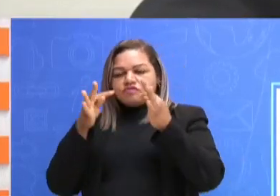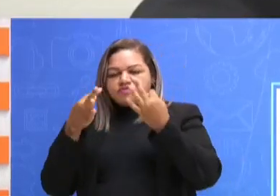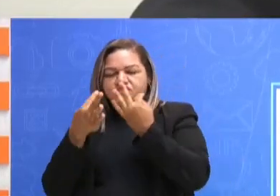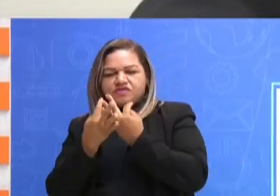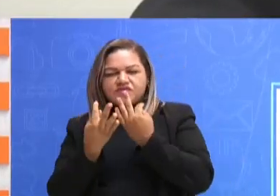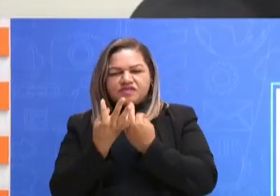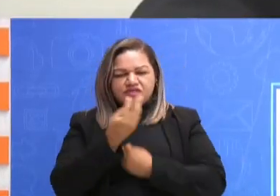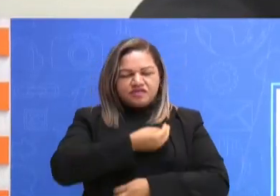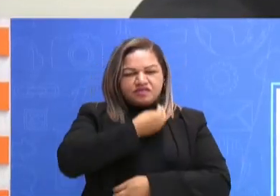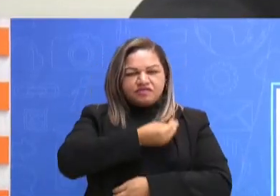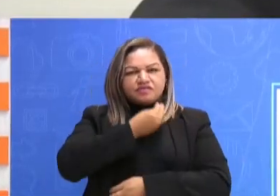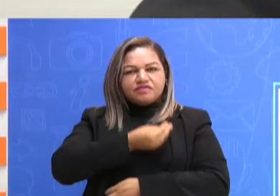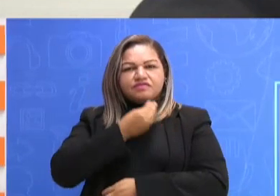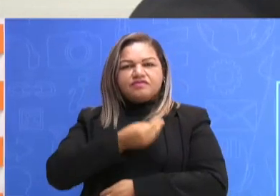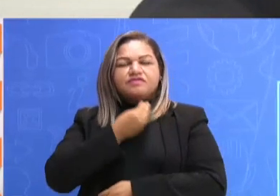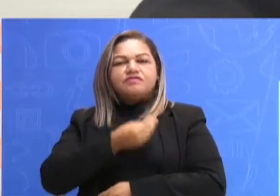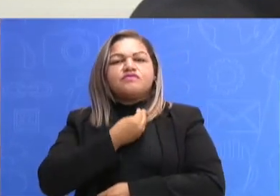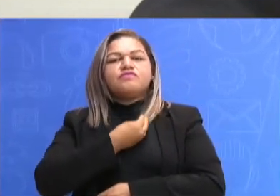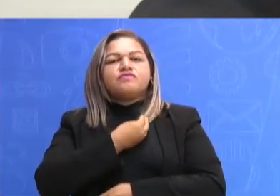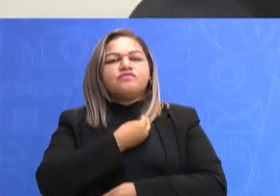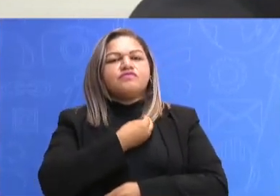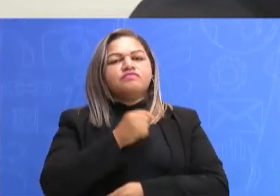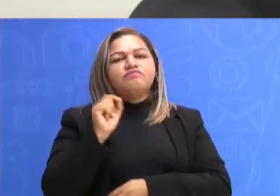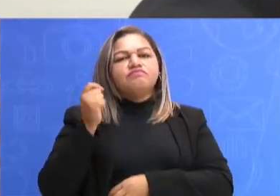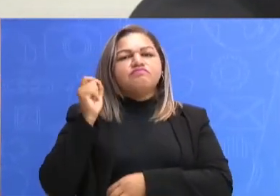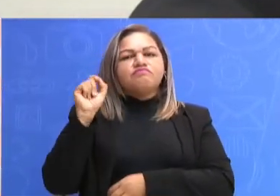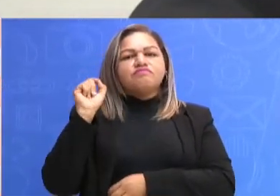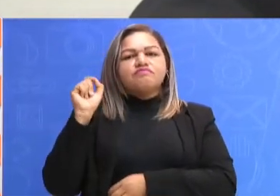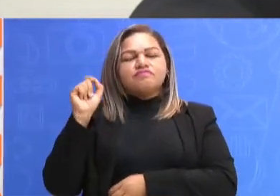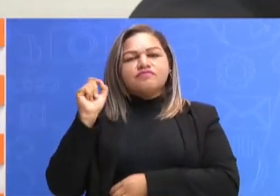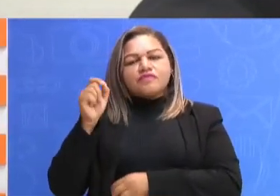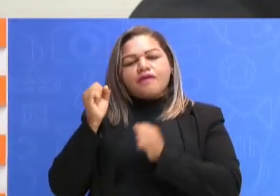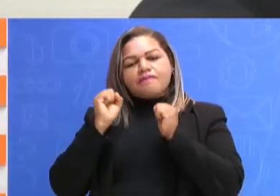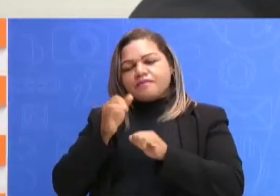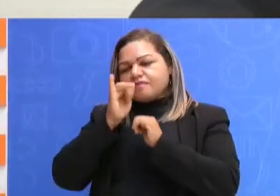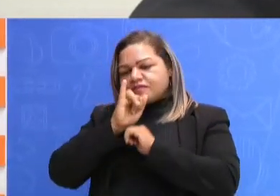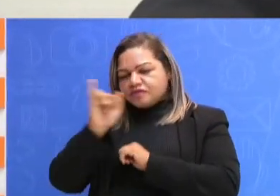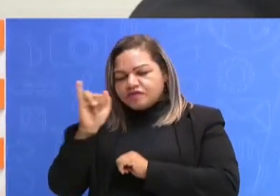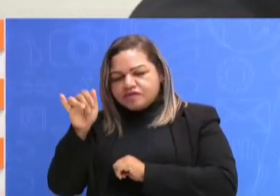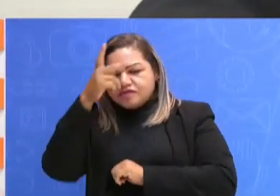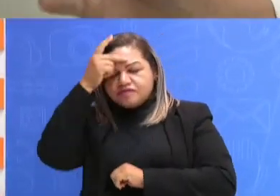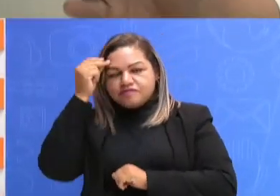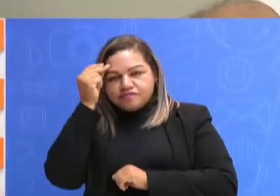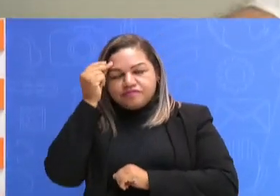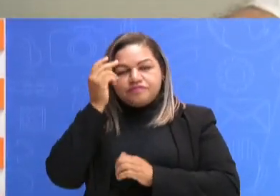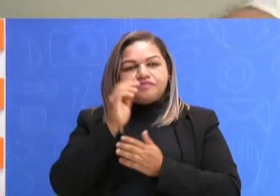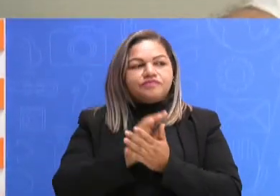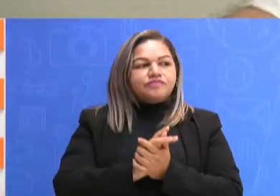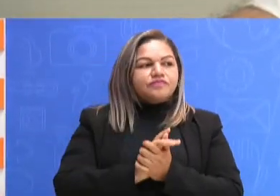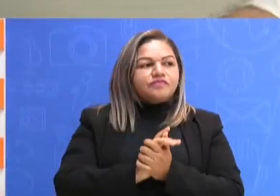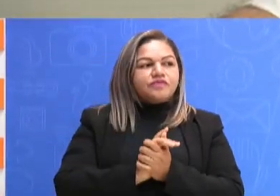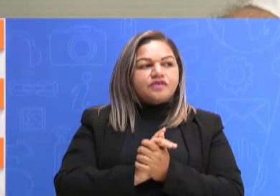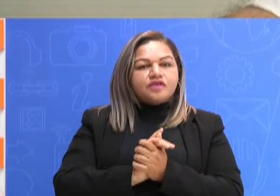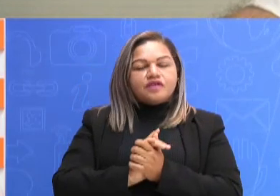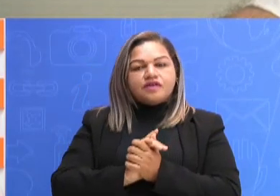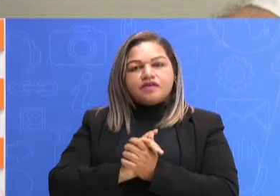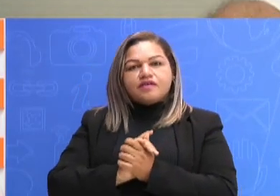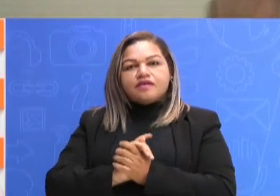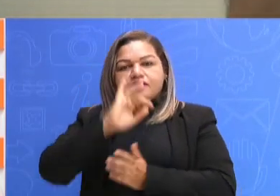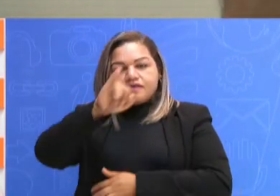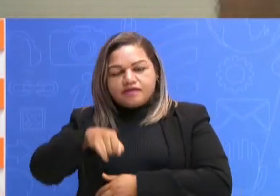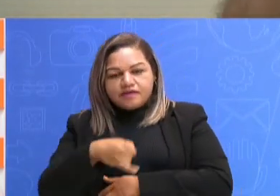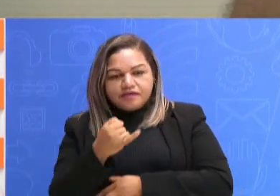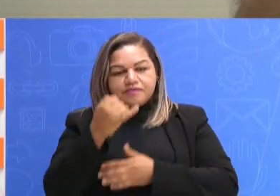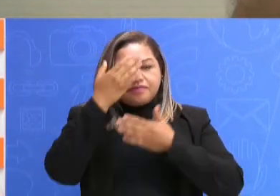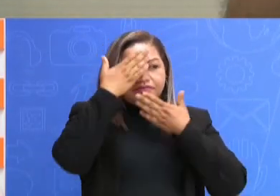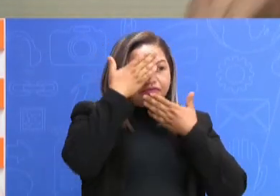família tem passado, né, o que é que o senhor pode dizer para essas pessoas? Em primeiro lugar, Guxo, quero aproveitar e agradecer